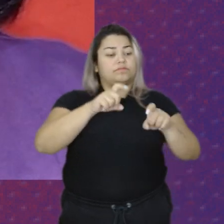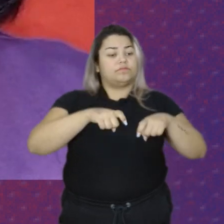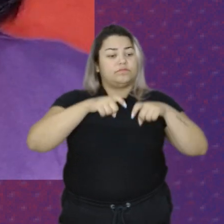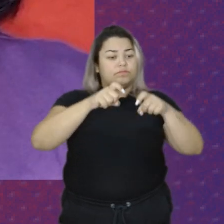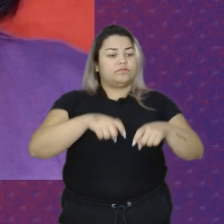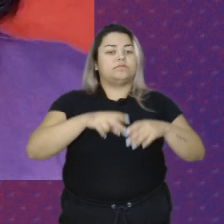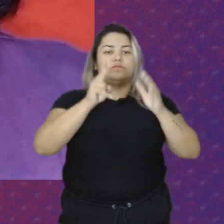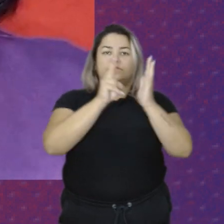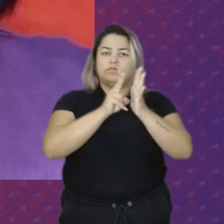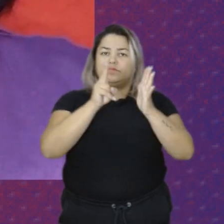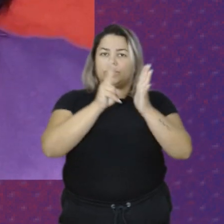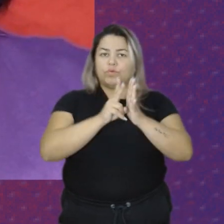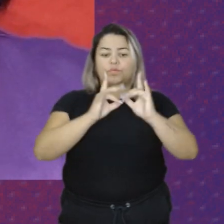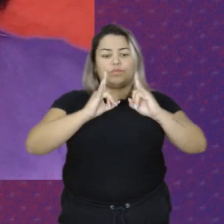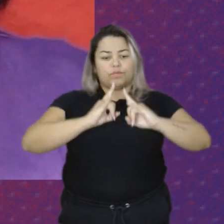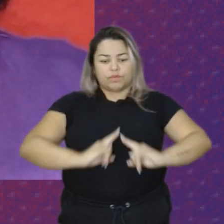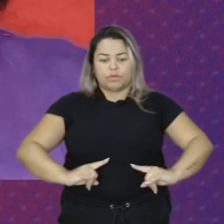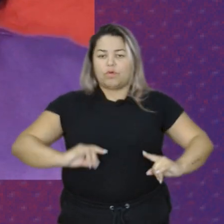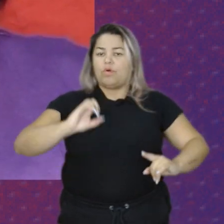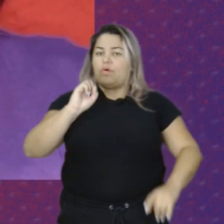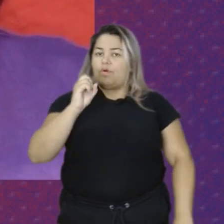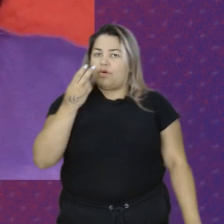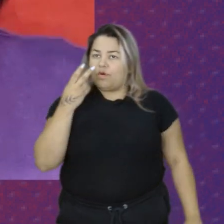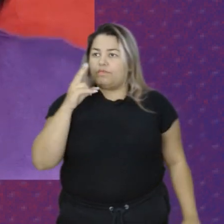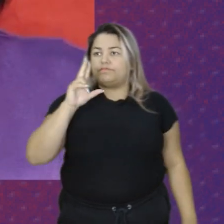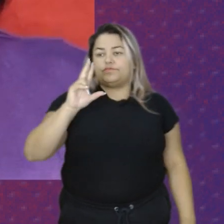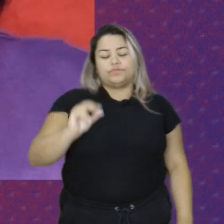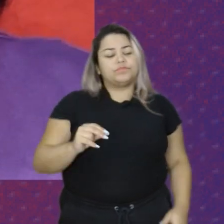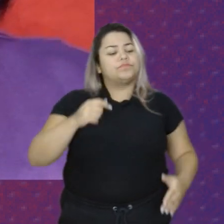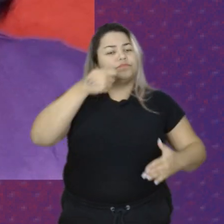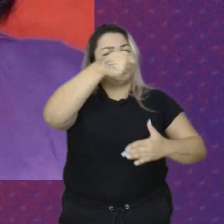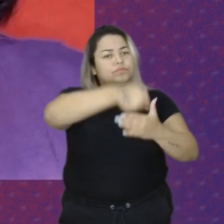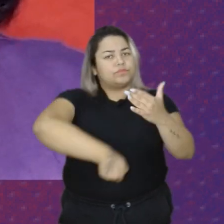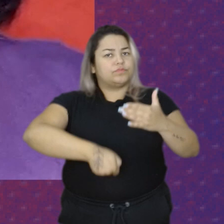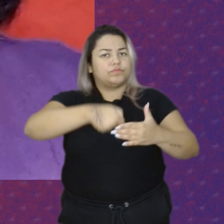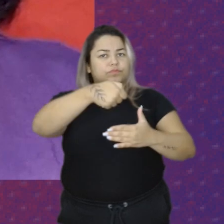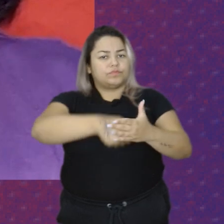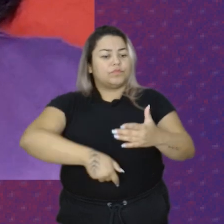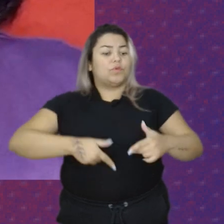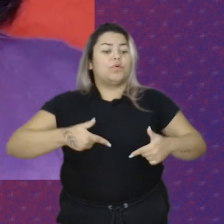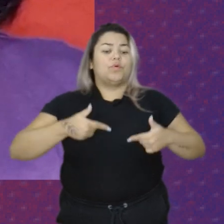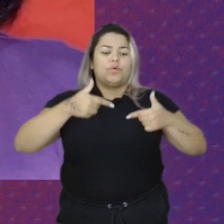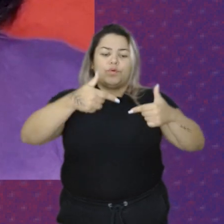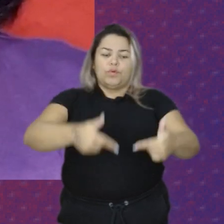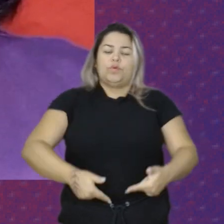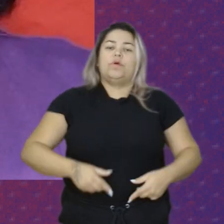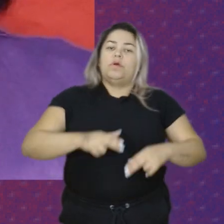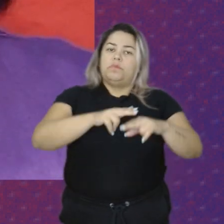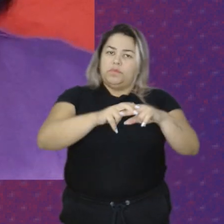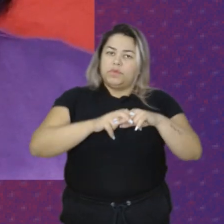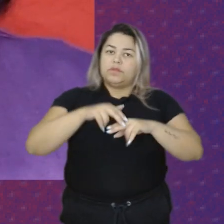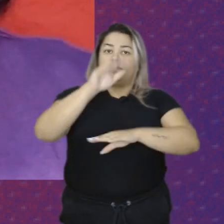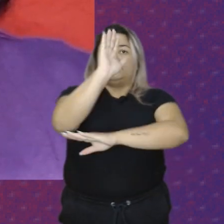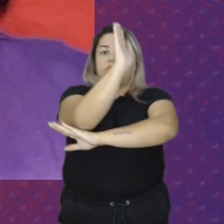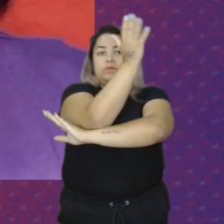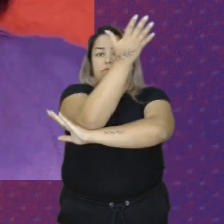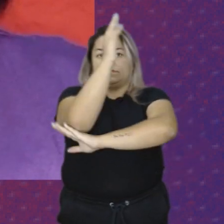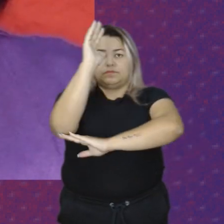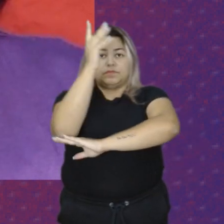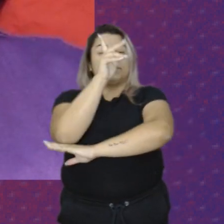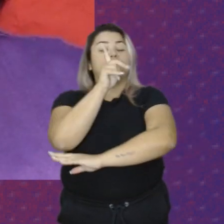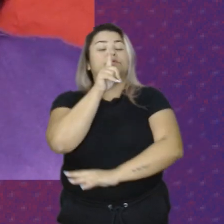familiares assentados ou não, lutem pela floresta, lutem pelos